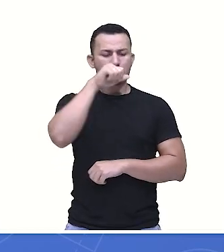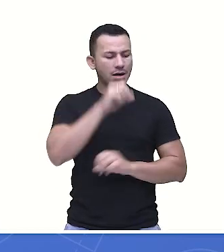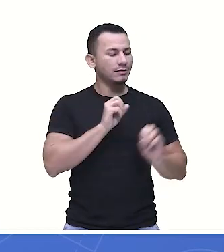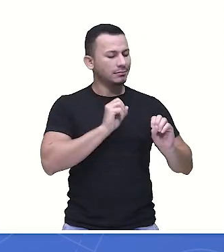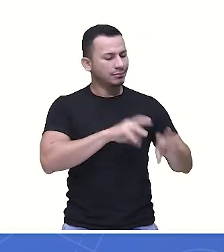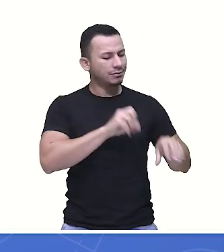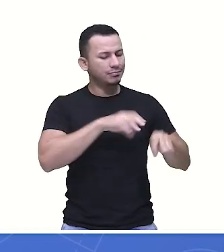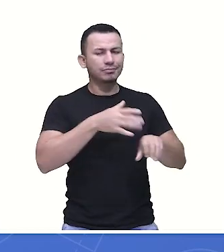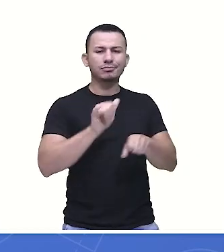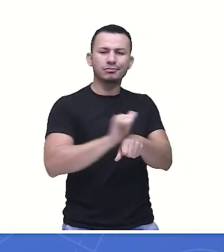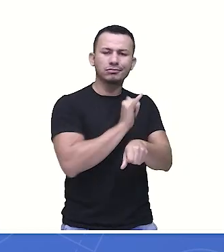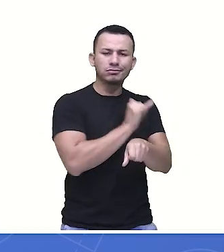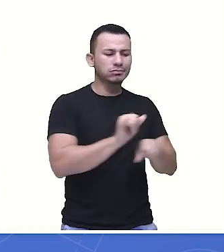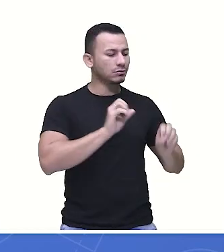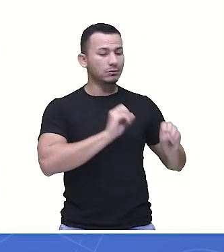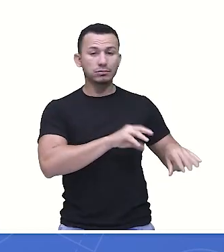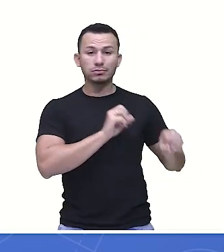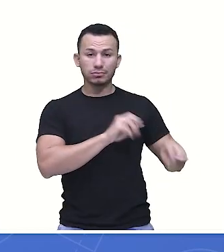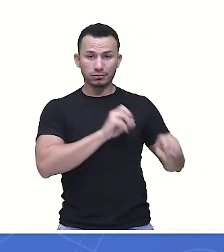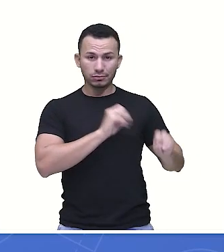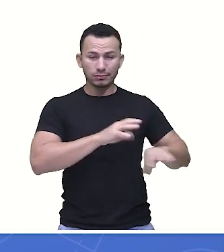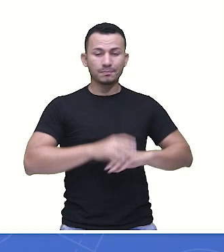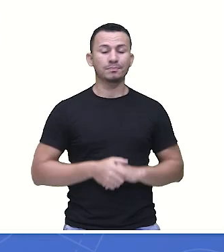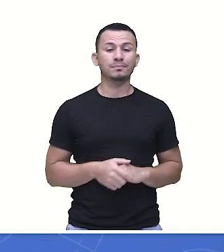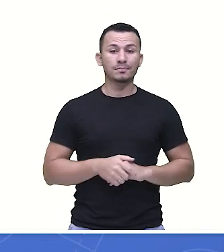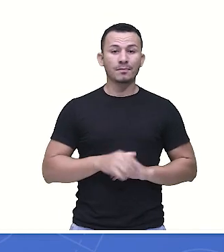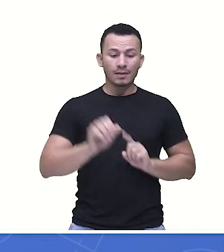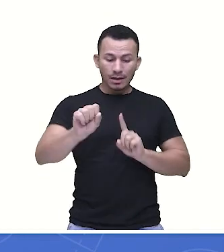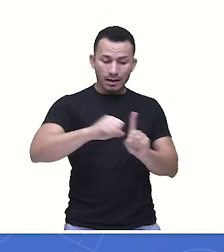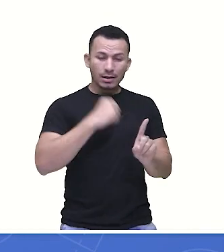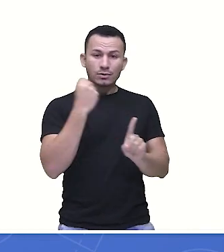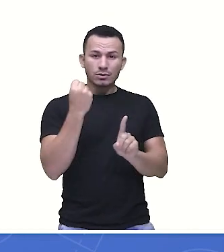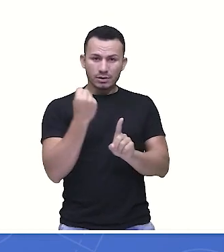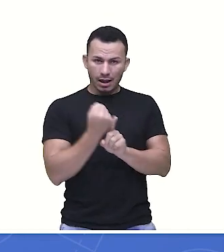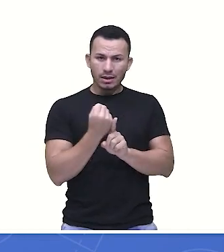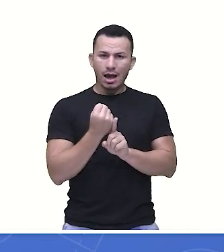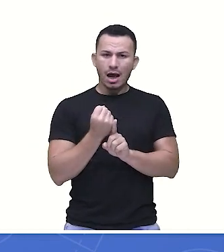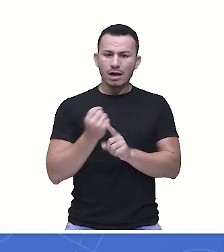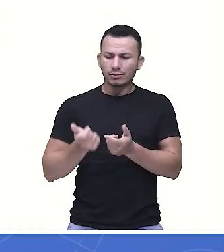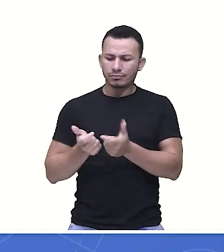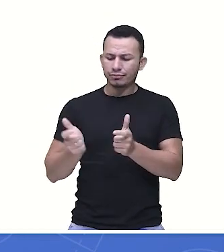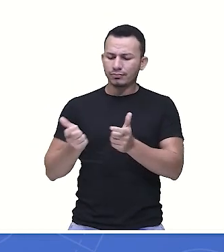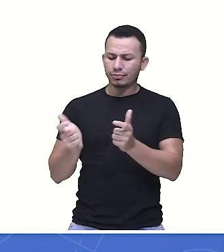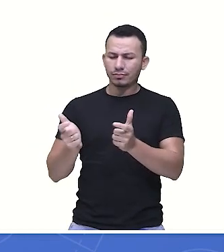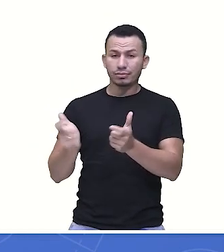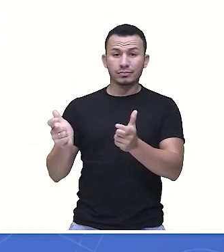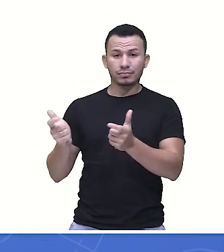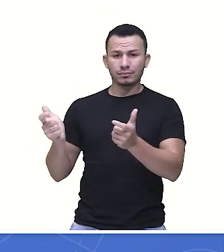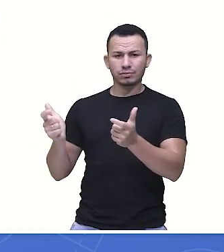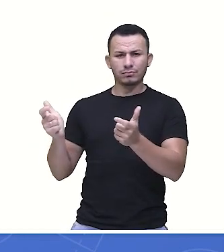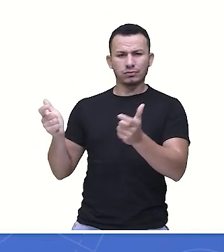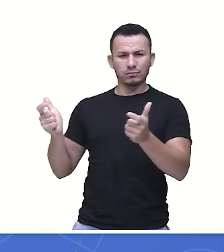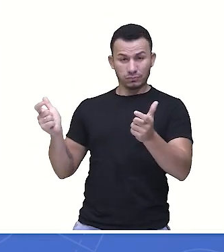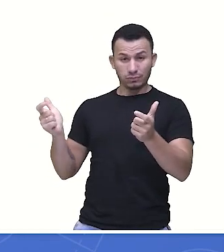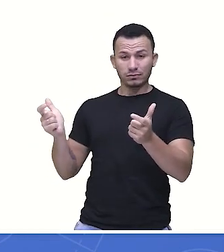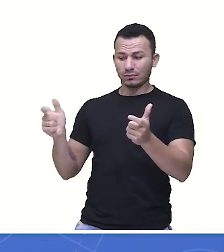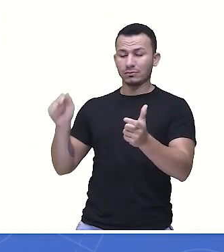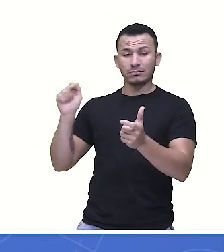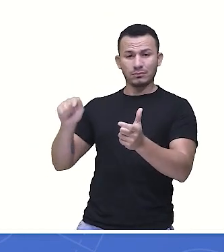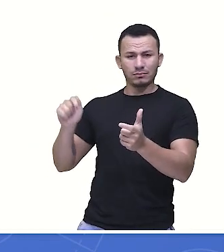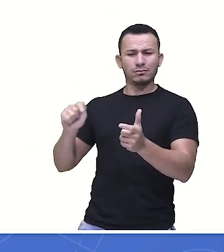né? Então, à medida que a sociedade ou as sociedades vão ficando mais complexas, vão crescendo, né,